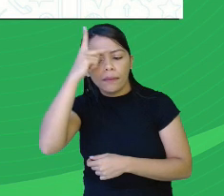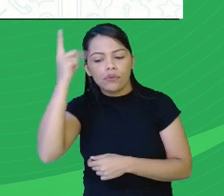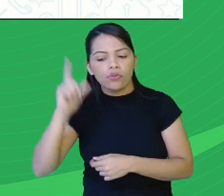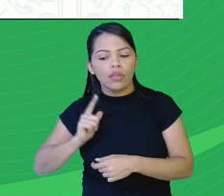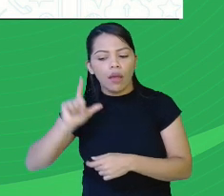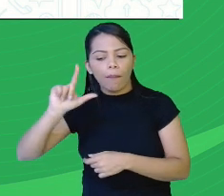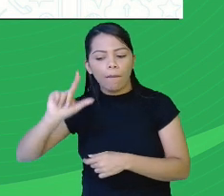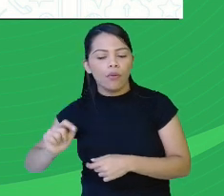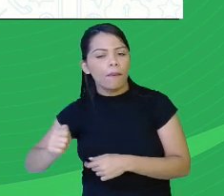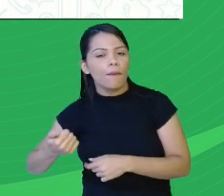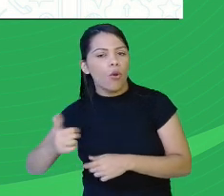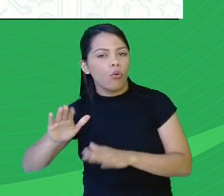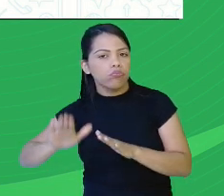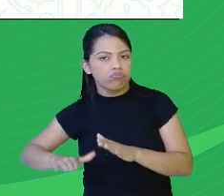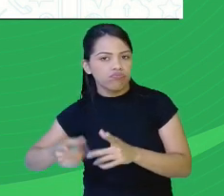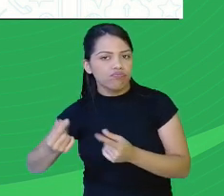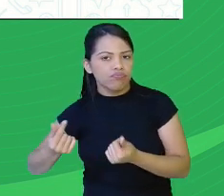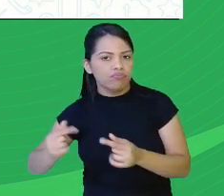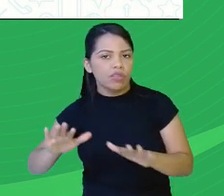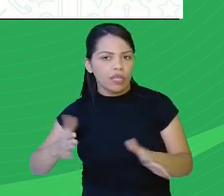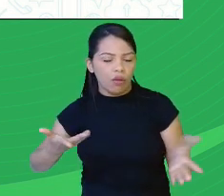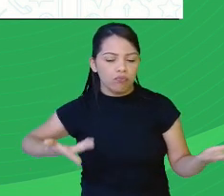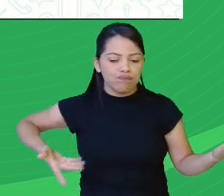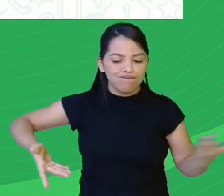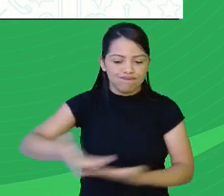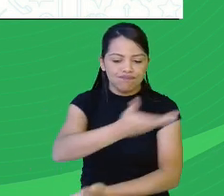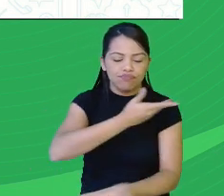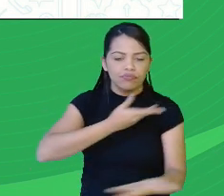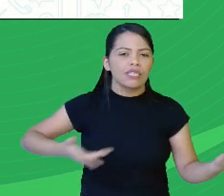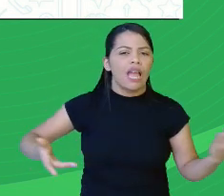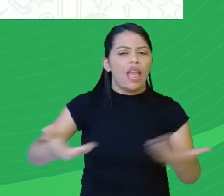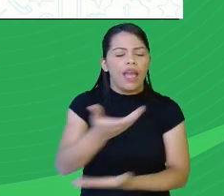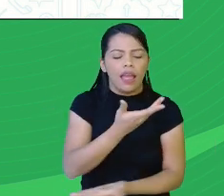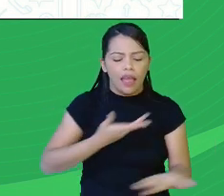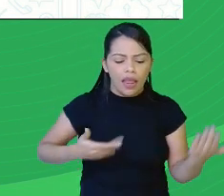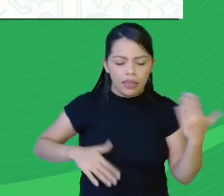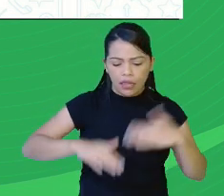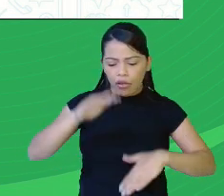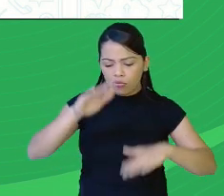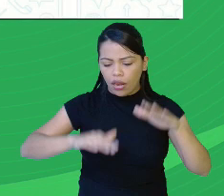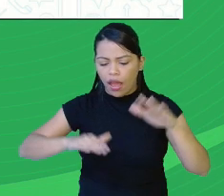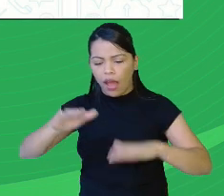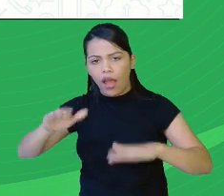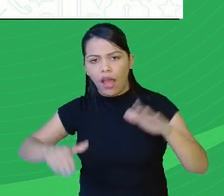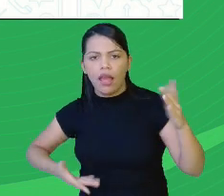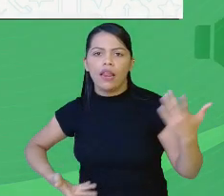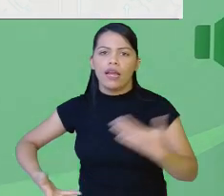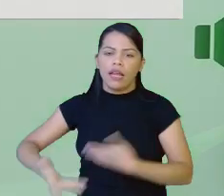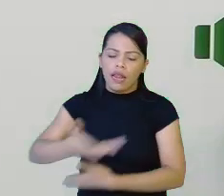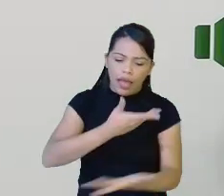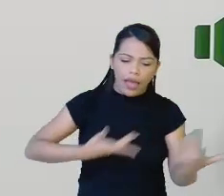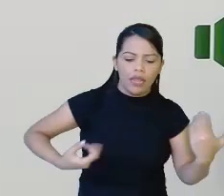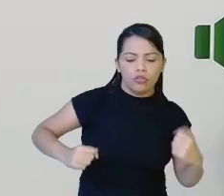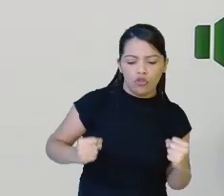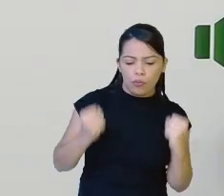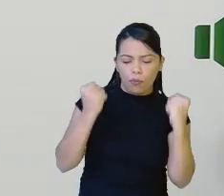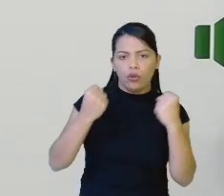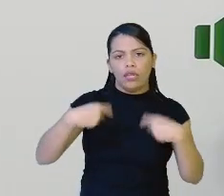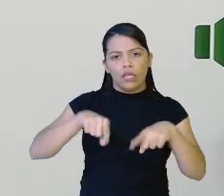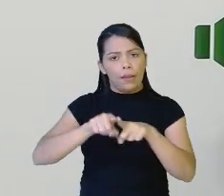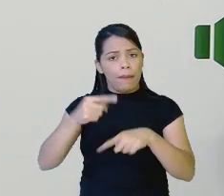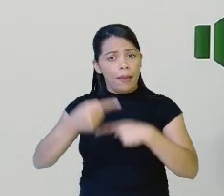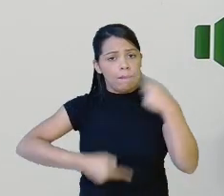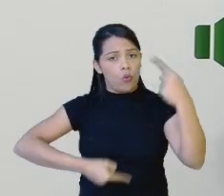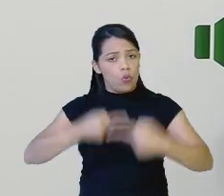algumas críticas ali nessas relações que acontecem das classes sociais, nas relações de poder, às vezes um fato